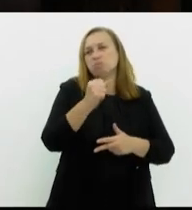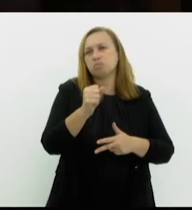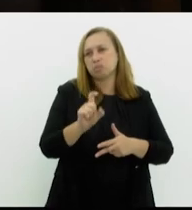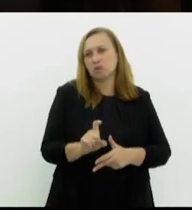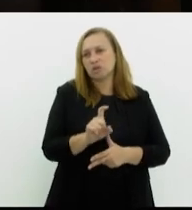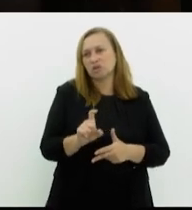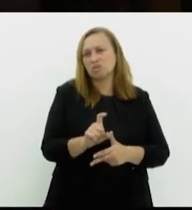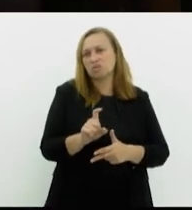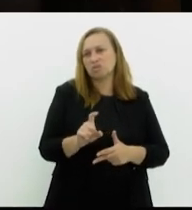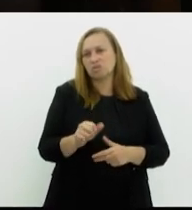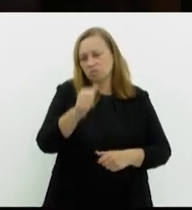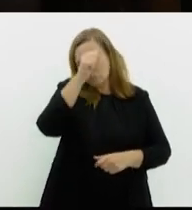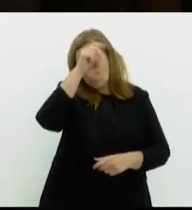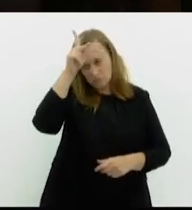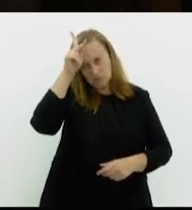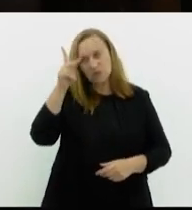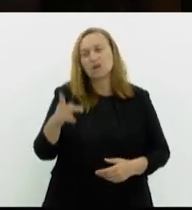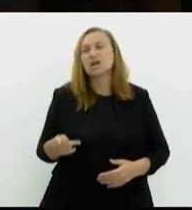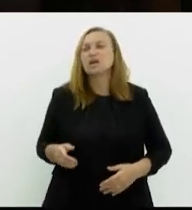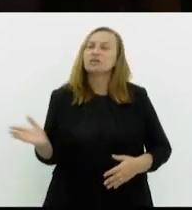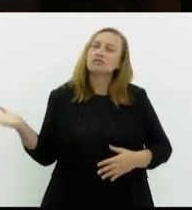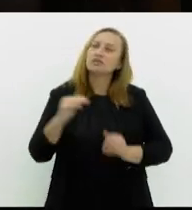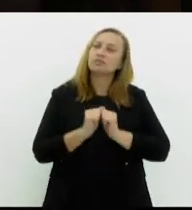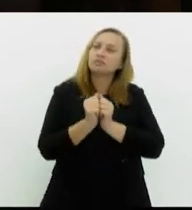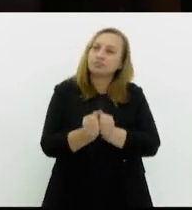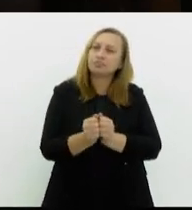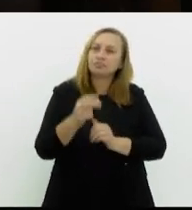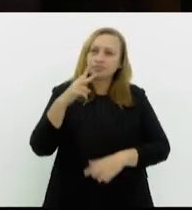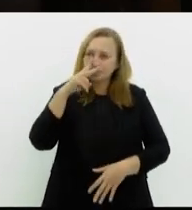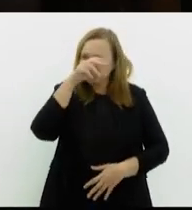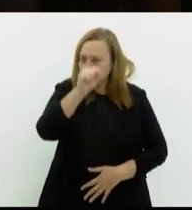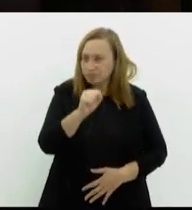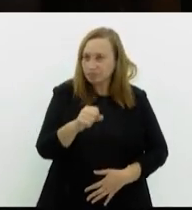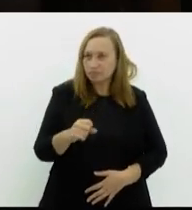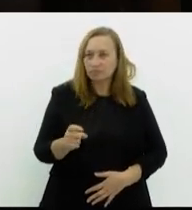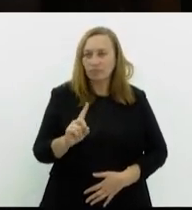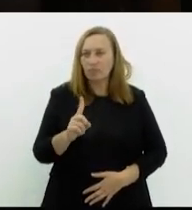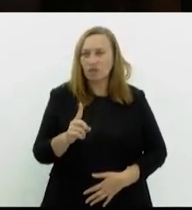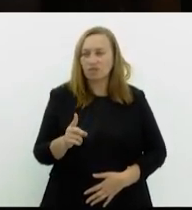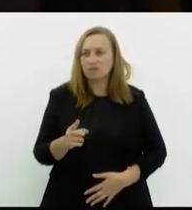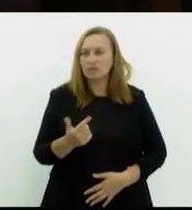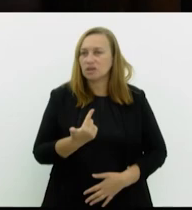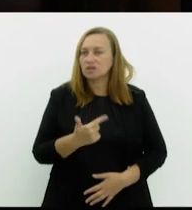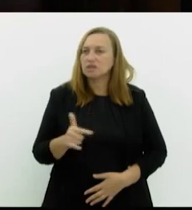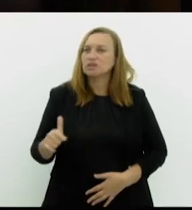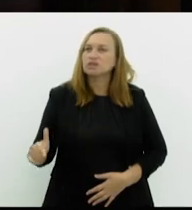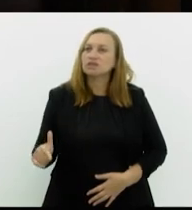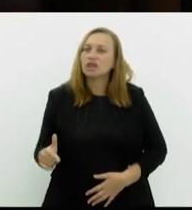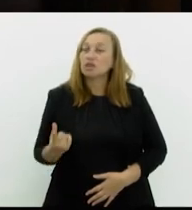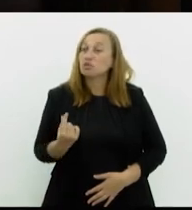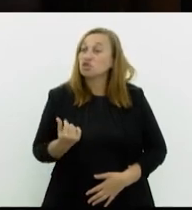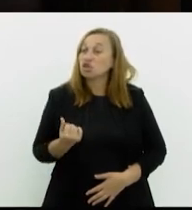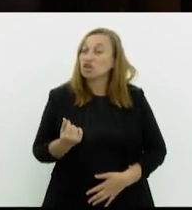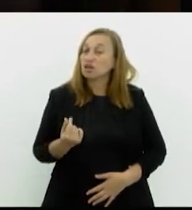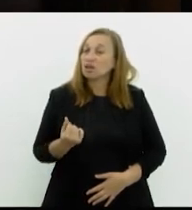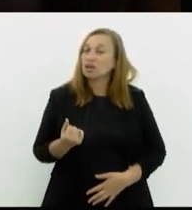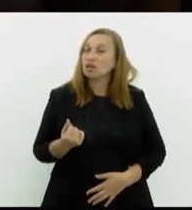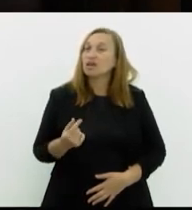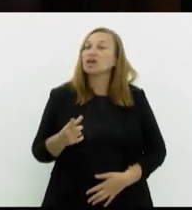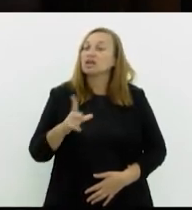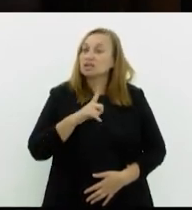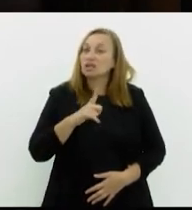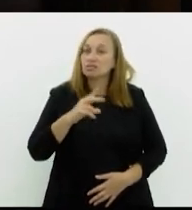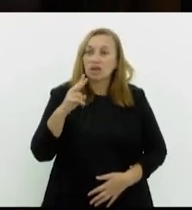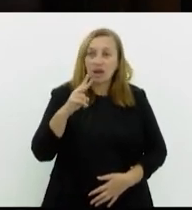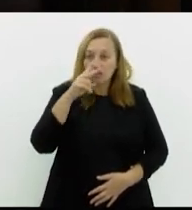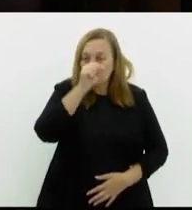Meriti, vamos junto com toda a força. Nós não temos a máquina, nós não temos o dinheiro, nós temos a força